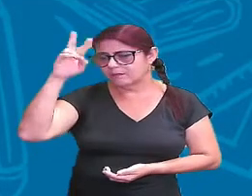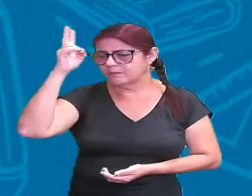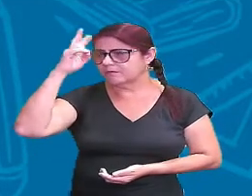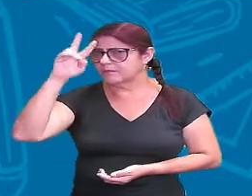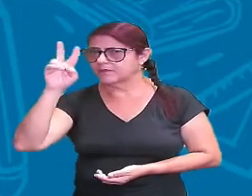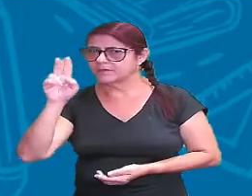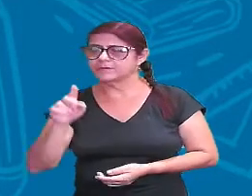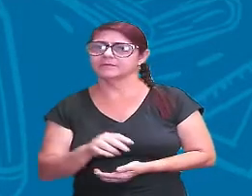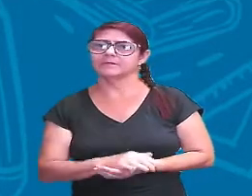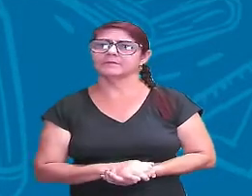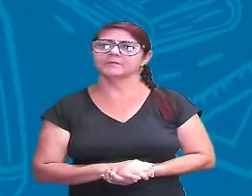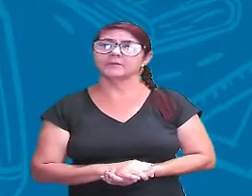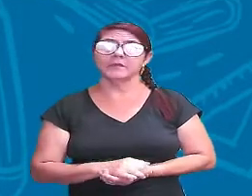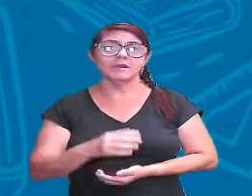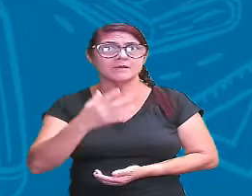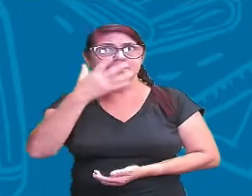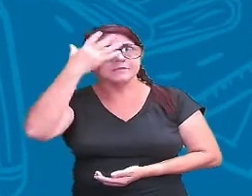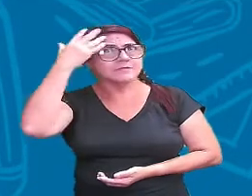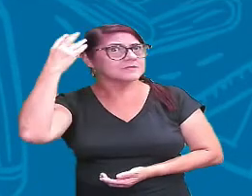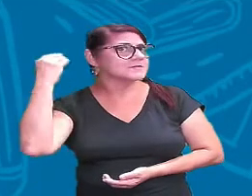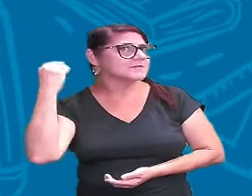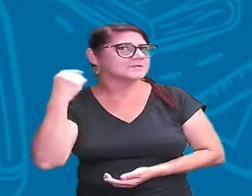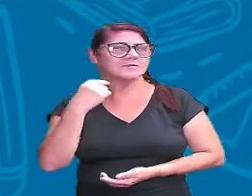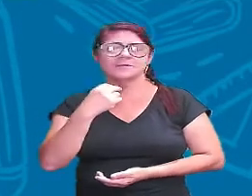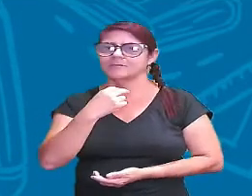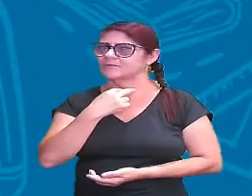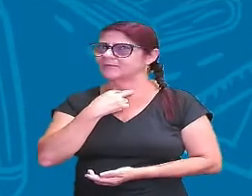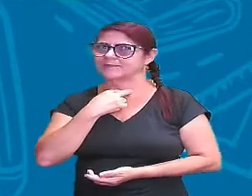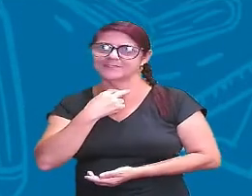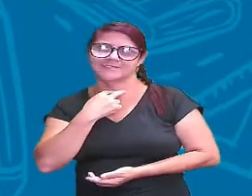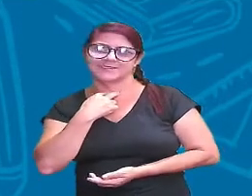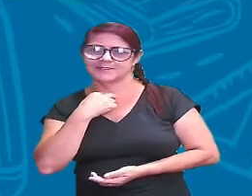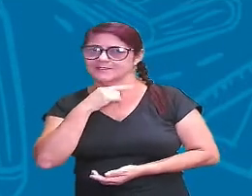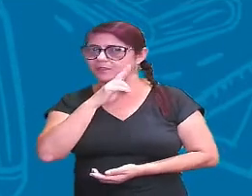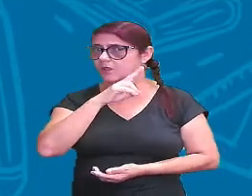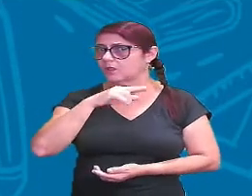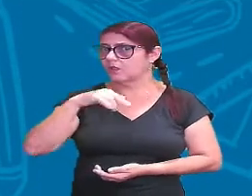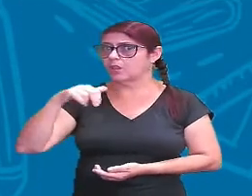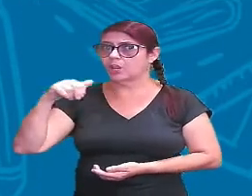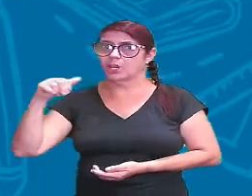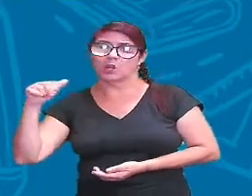bem o seguinte, não esqueçam. A gente nunca